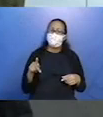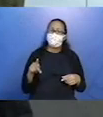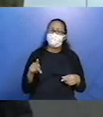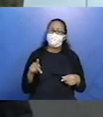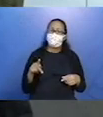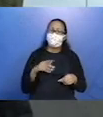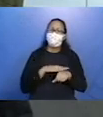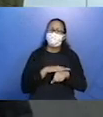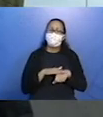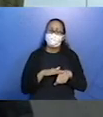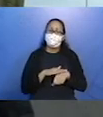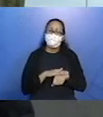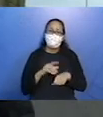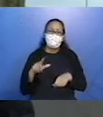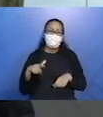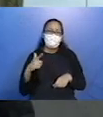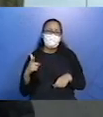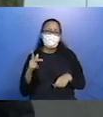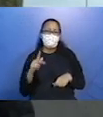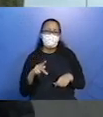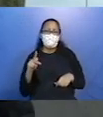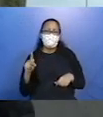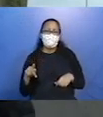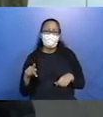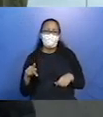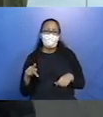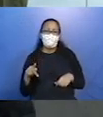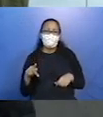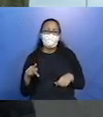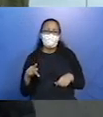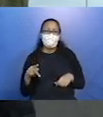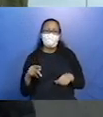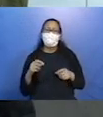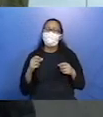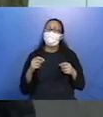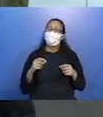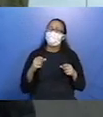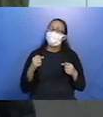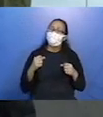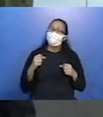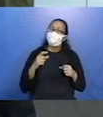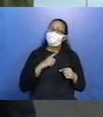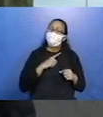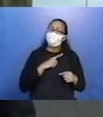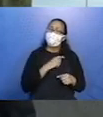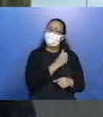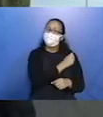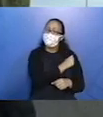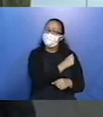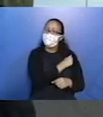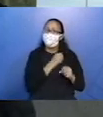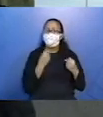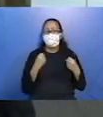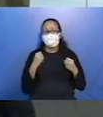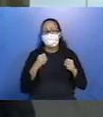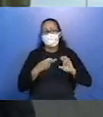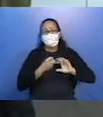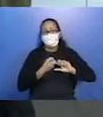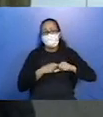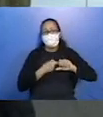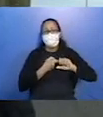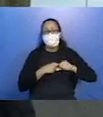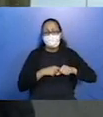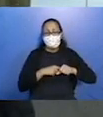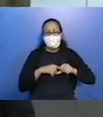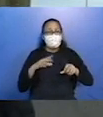ideias com alguns professores e tem gente, assim, precisa apontar o lápis, né, gente? É necessário apagar, não é passar por cima,